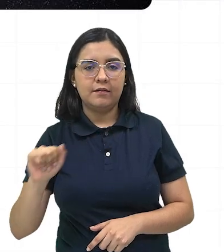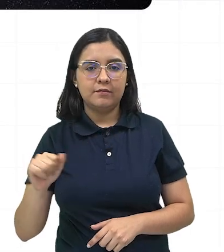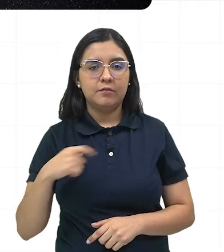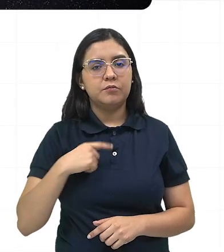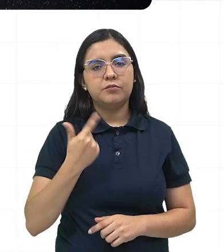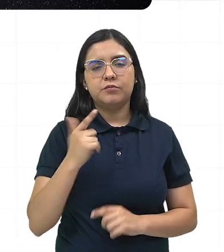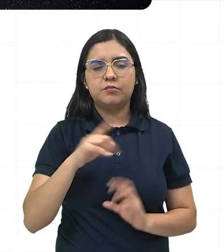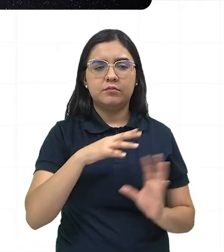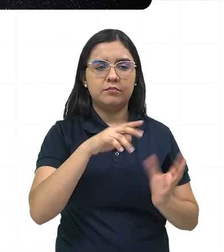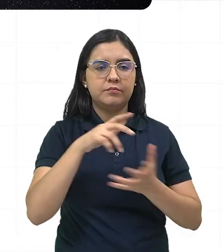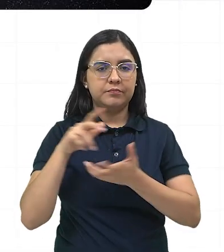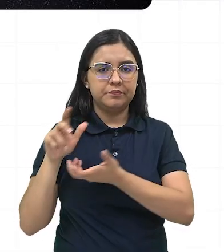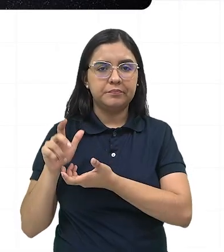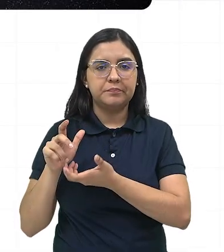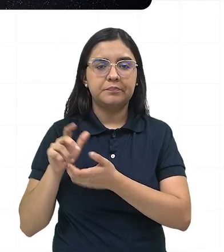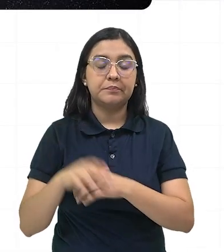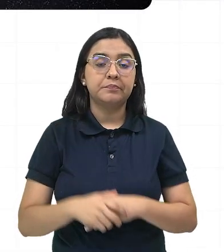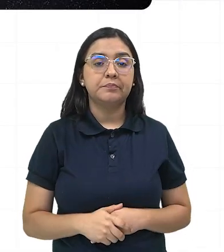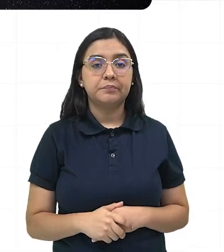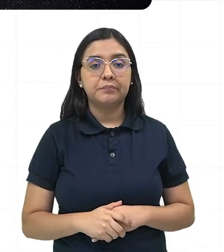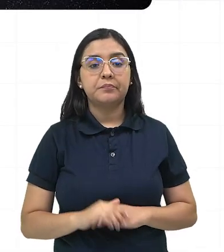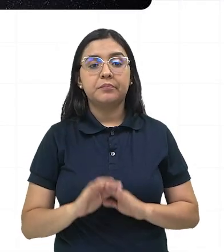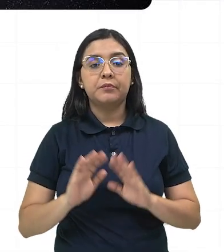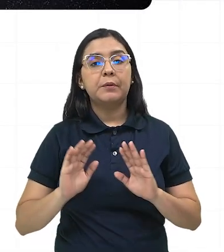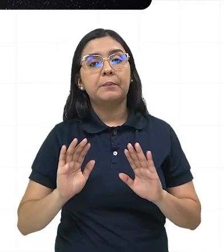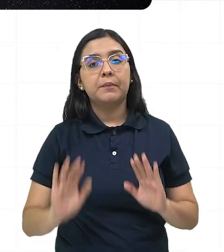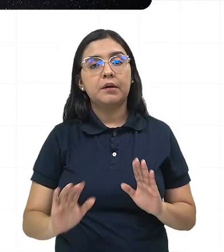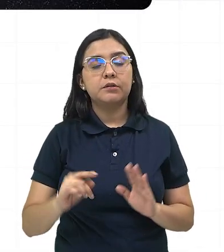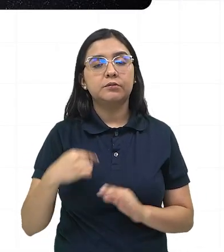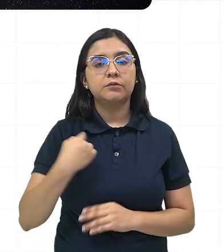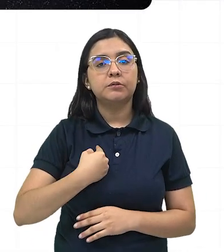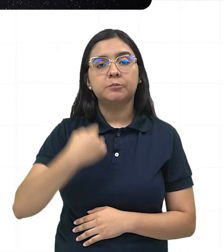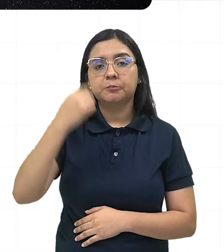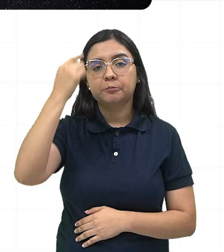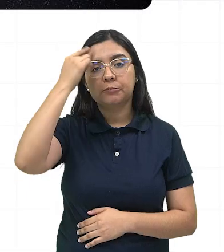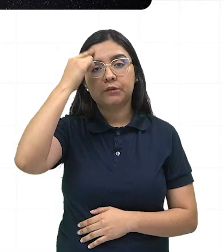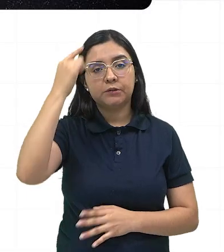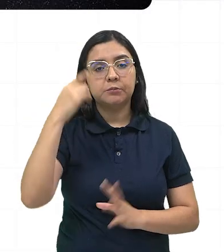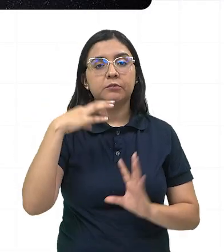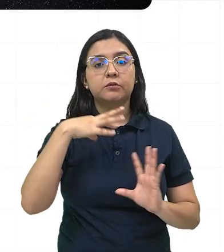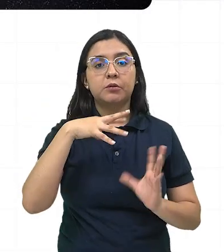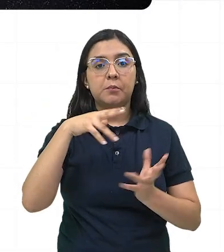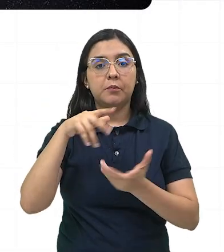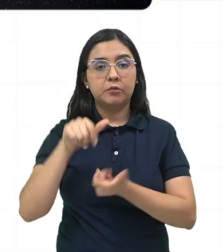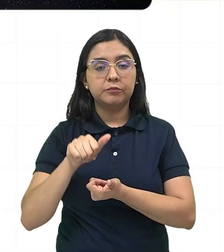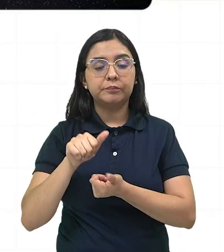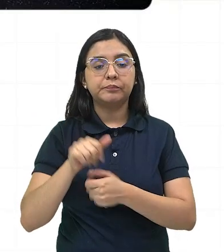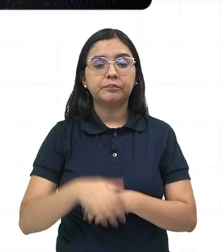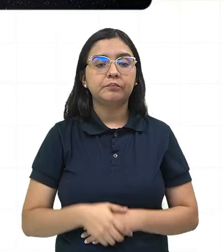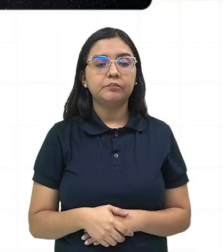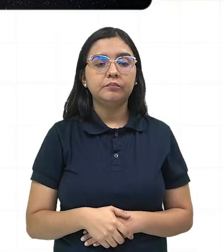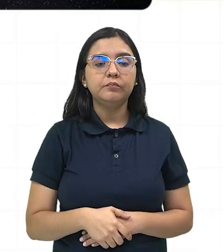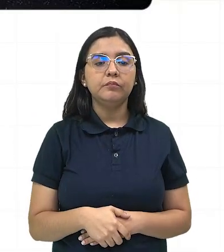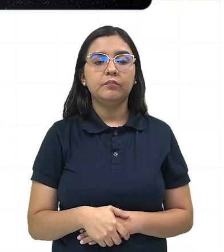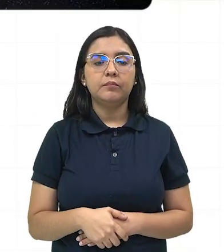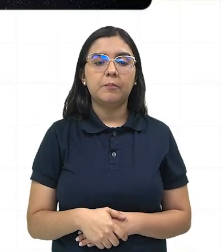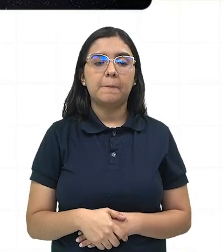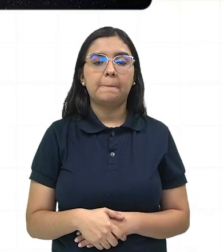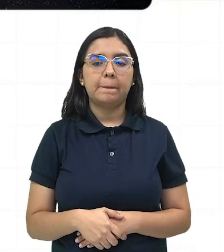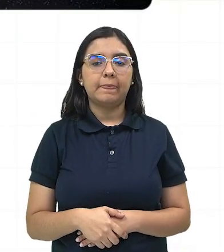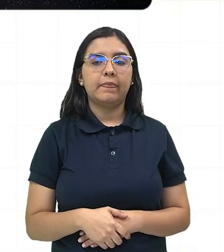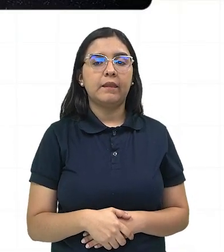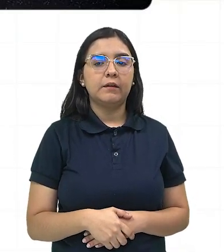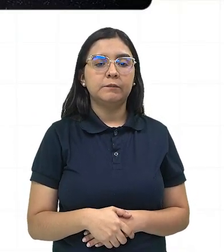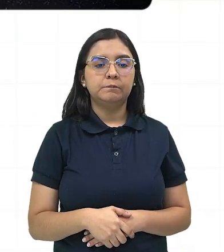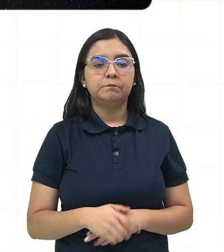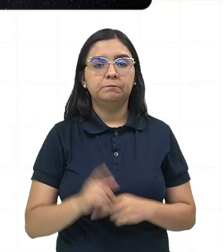outros planetas, referindo a eles como outros mundos. Mas, quando pensamos em mundo, nós podemos pensar